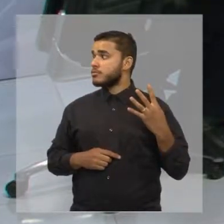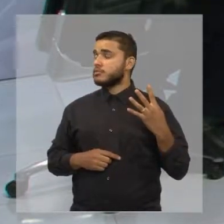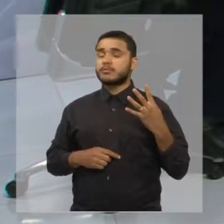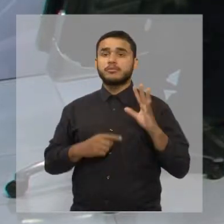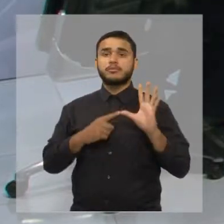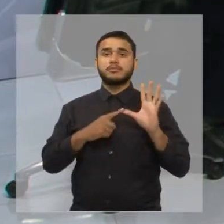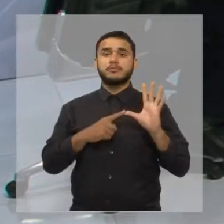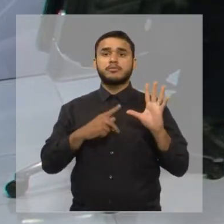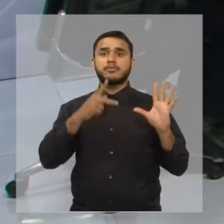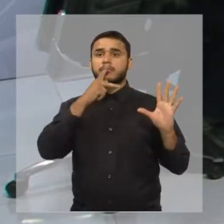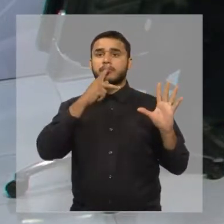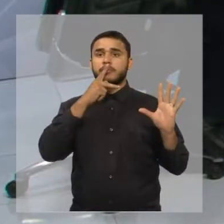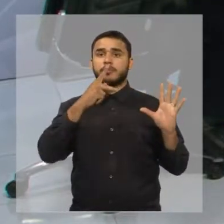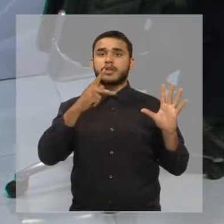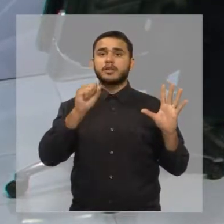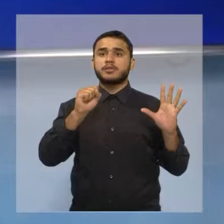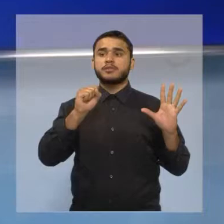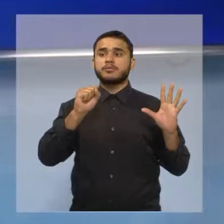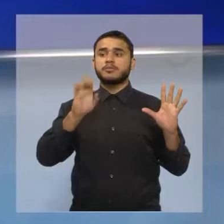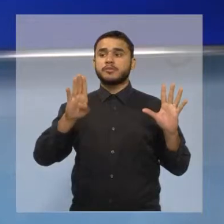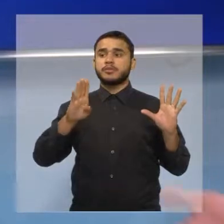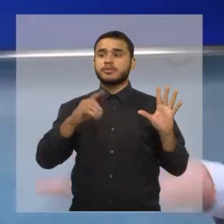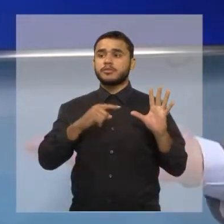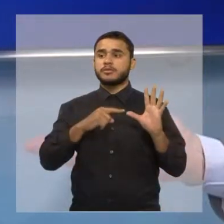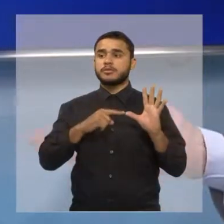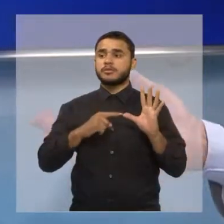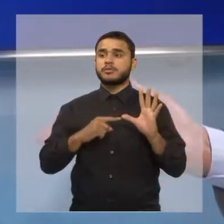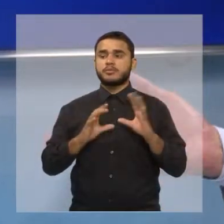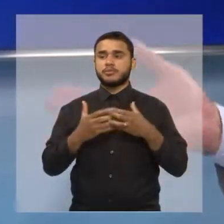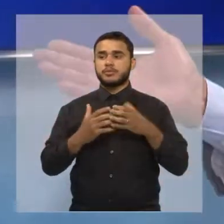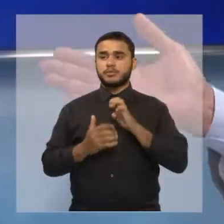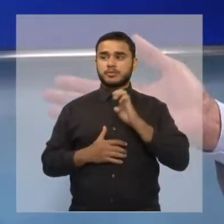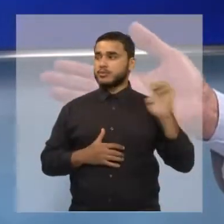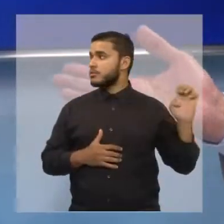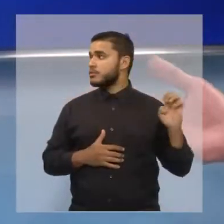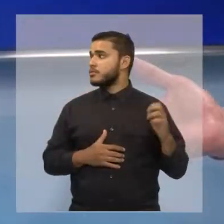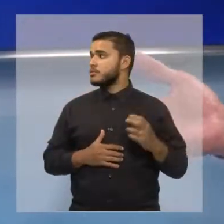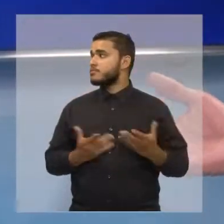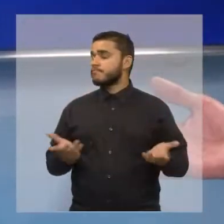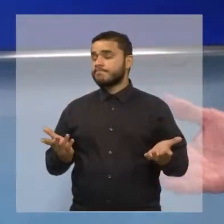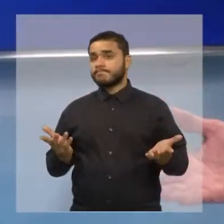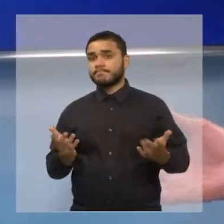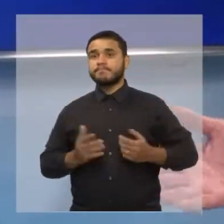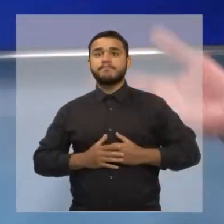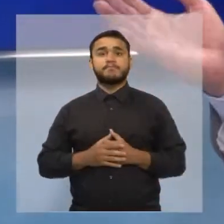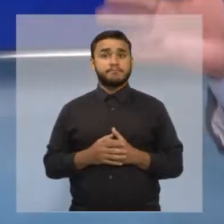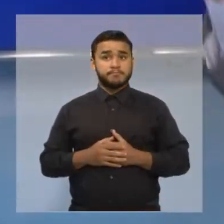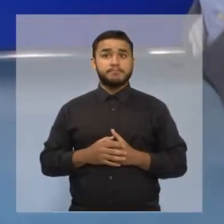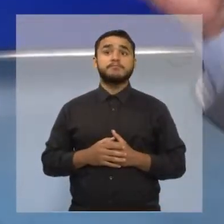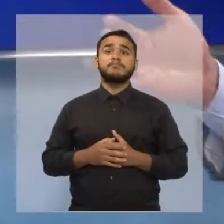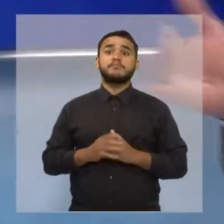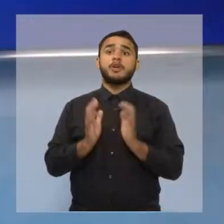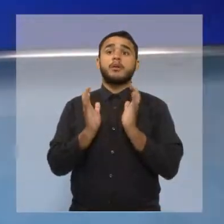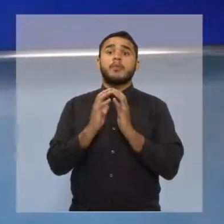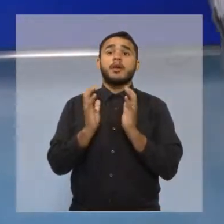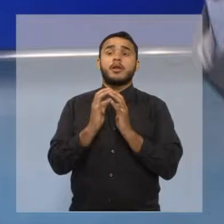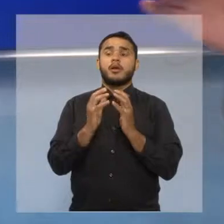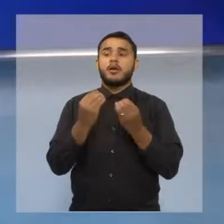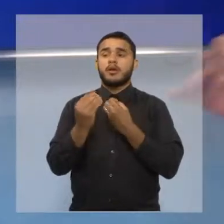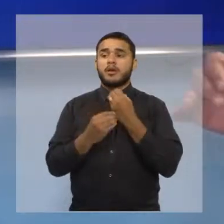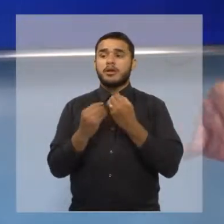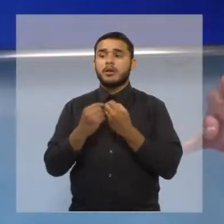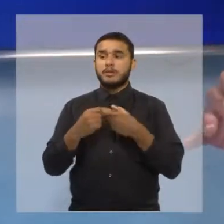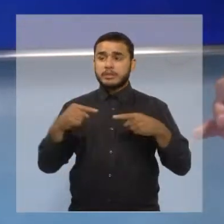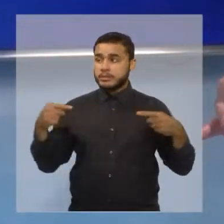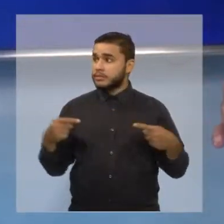exclui? O PSB faz muito bem, que faz tempo que não é mais de esquerda. Né? Faz muito tempo. Eu estou falando os formalmente,